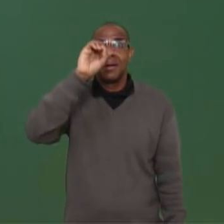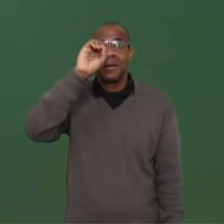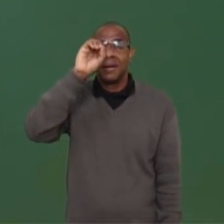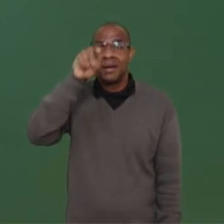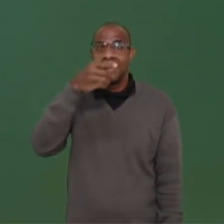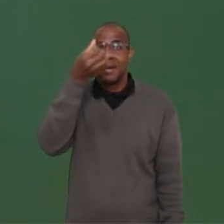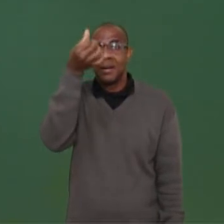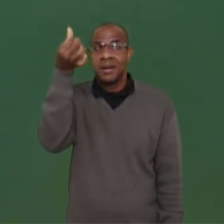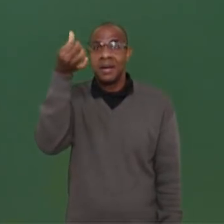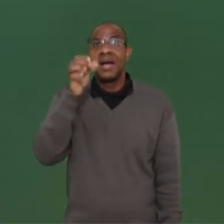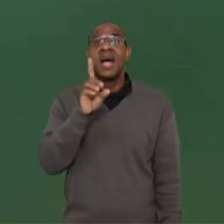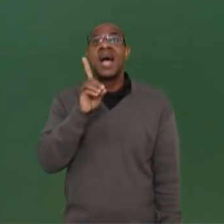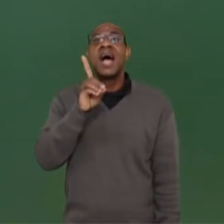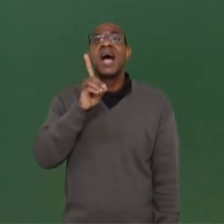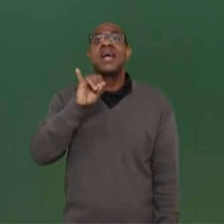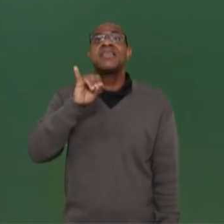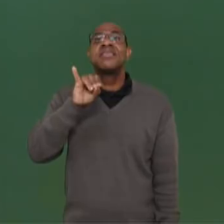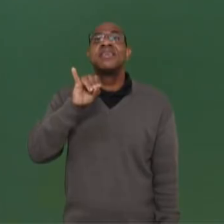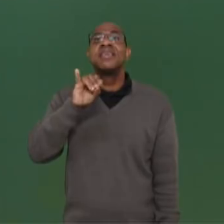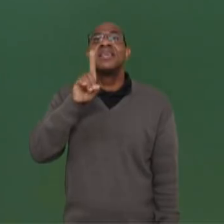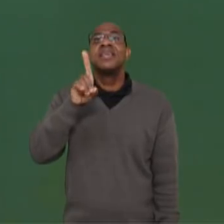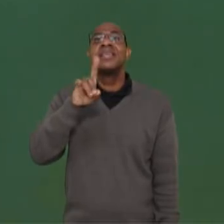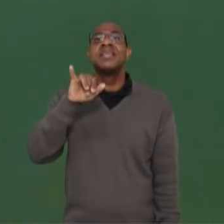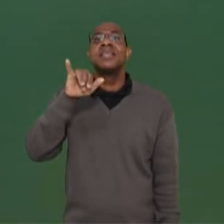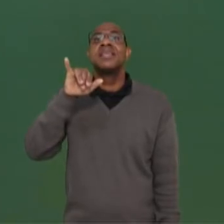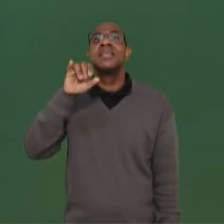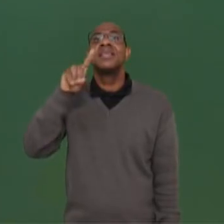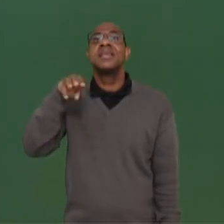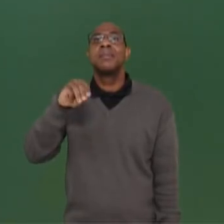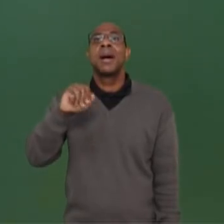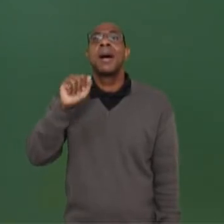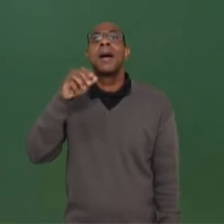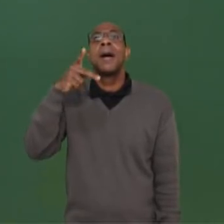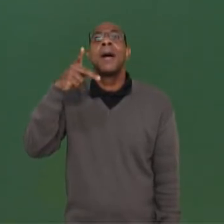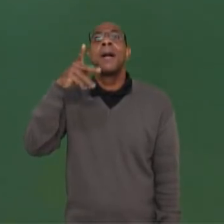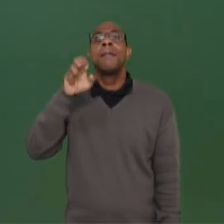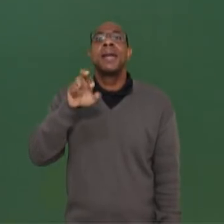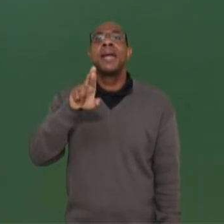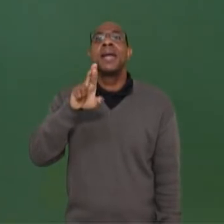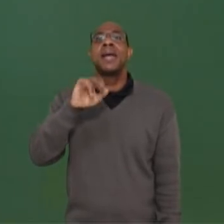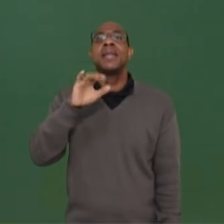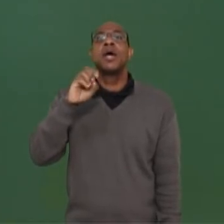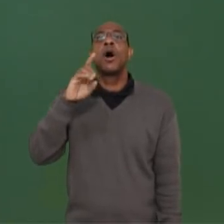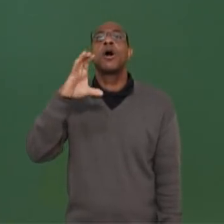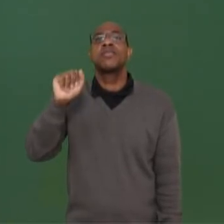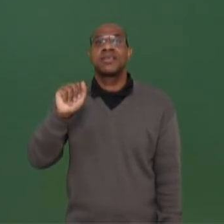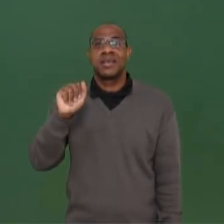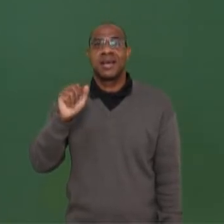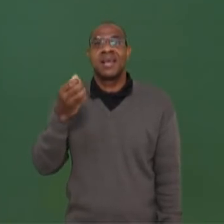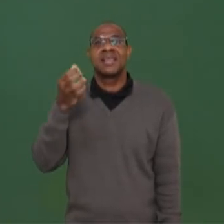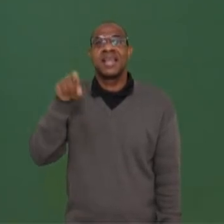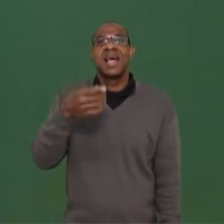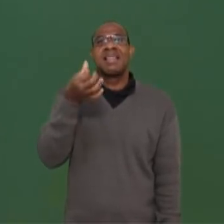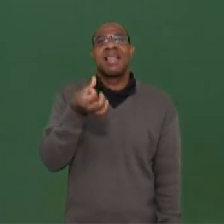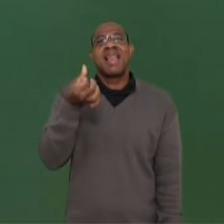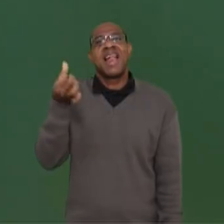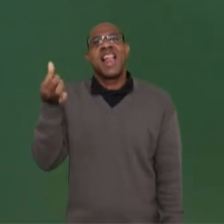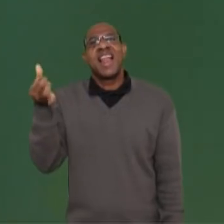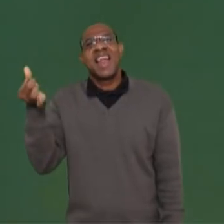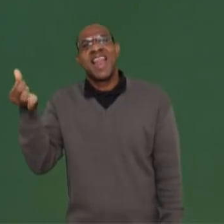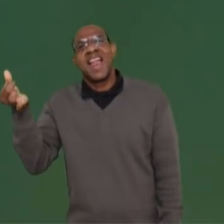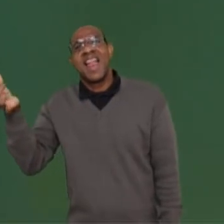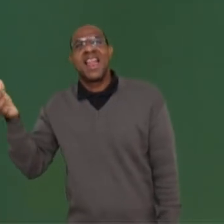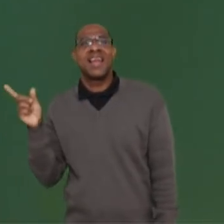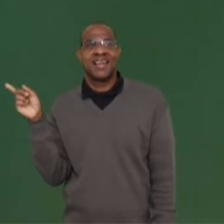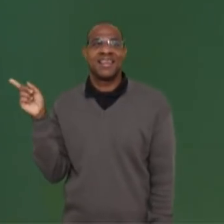transformar a dízima periódica em número decimal, aliás, em fração, fazendo as etapas lá da fração geratriz, eu ia chegar